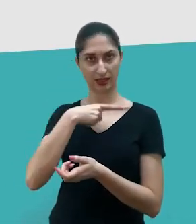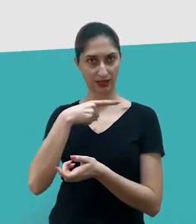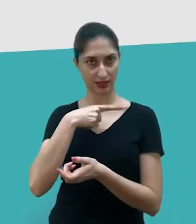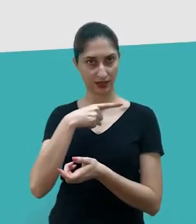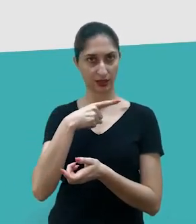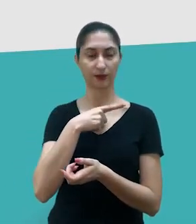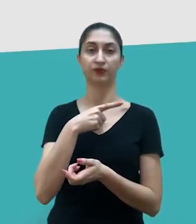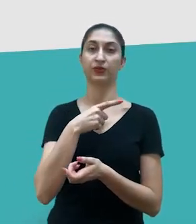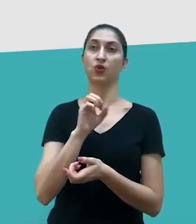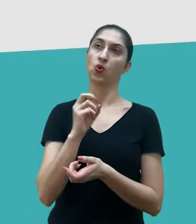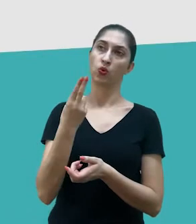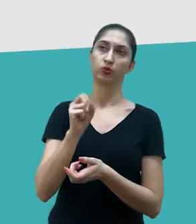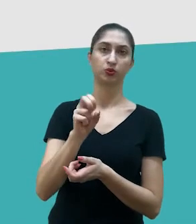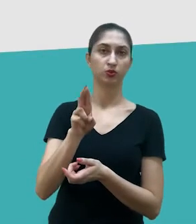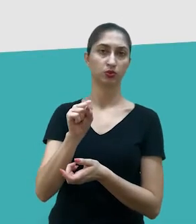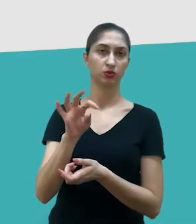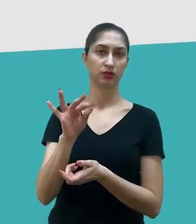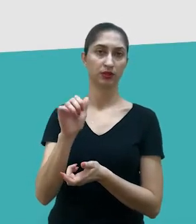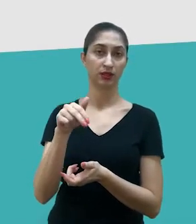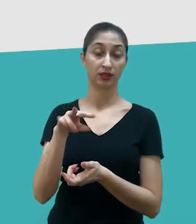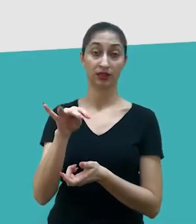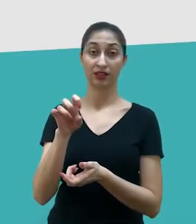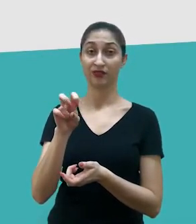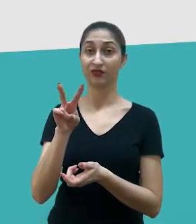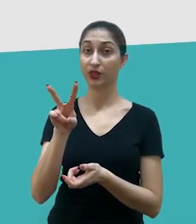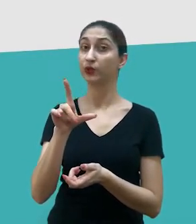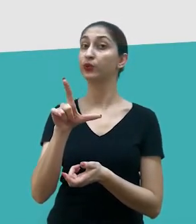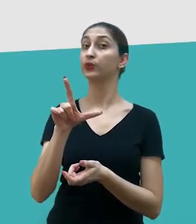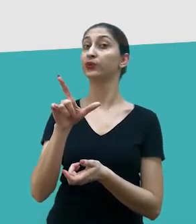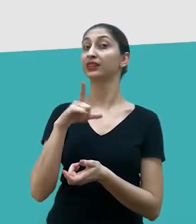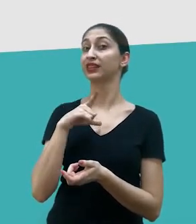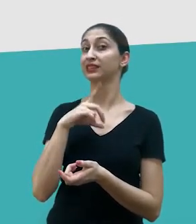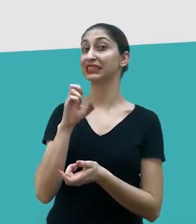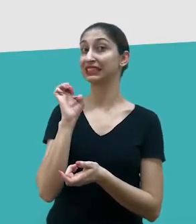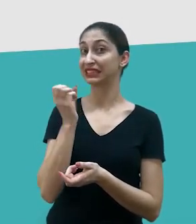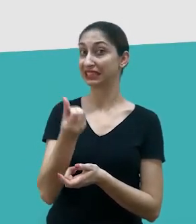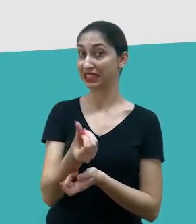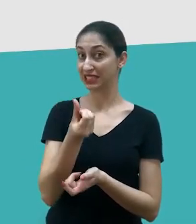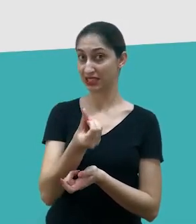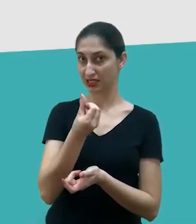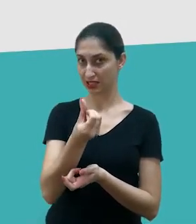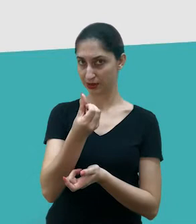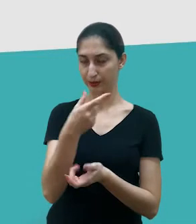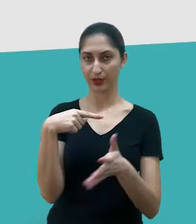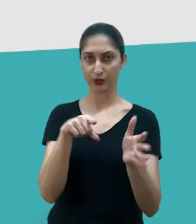aquele consumidor mais sustentável, ele vai fazer 6 perguntas que o Instituto